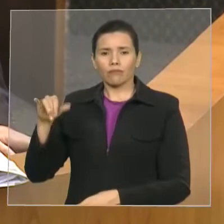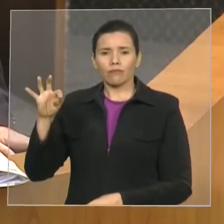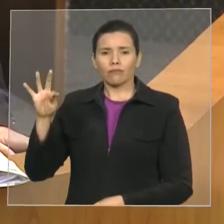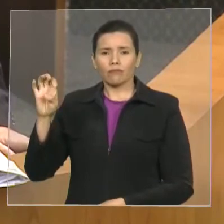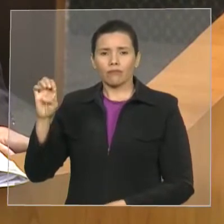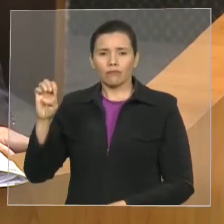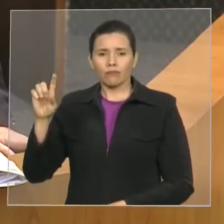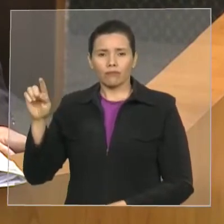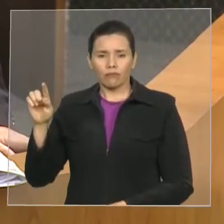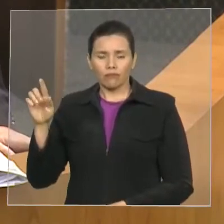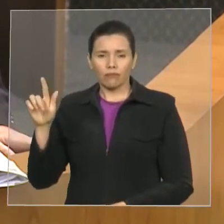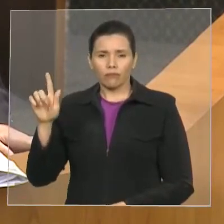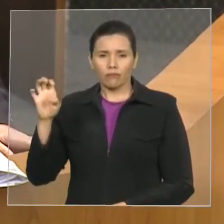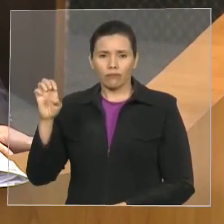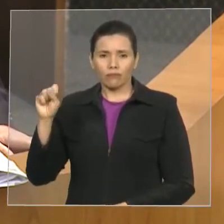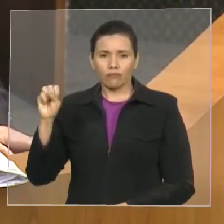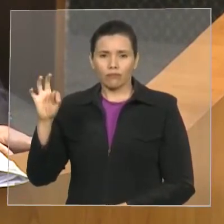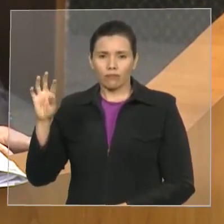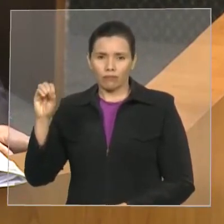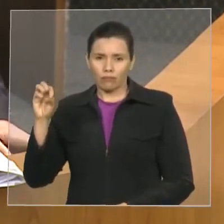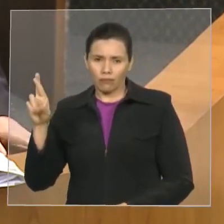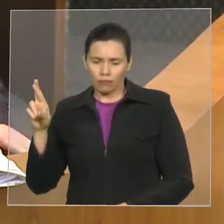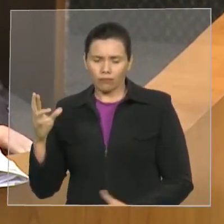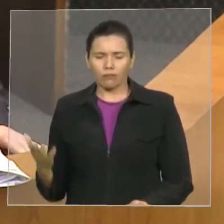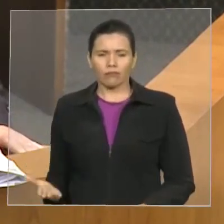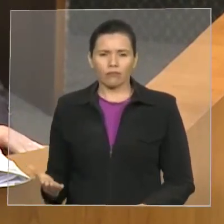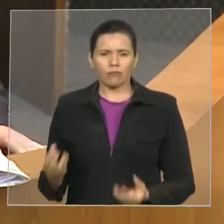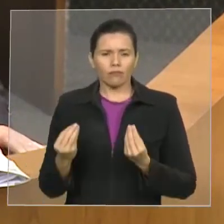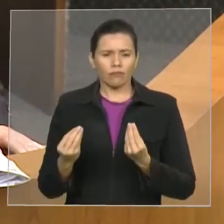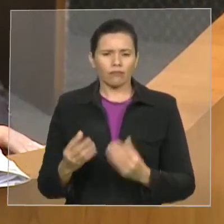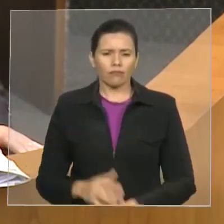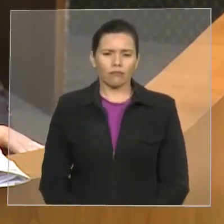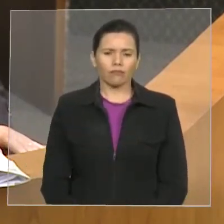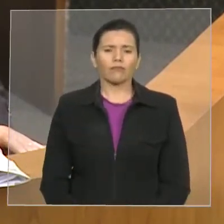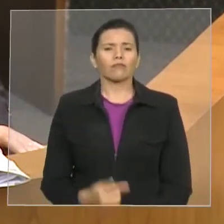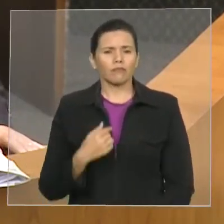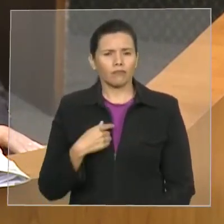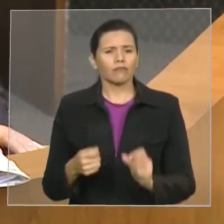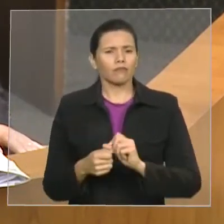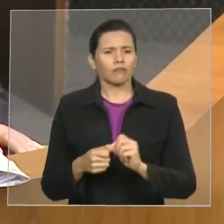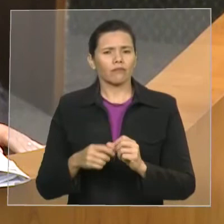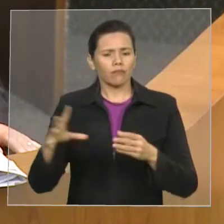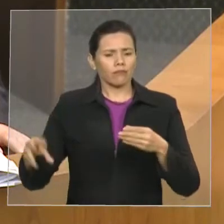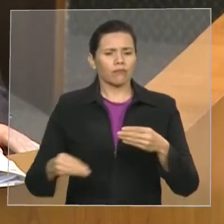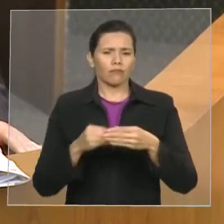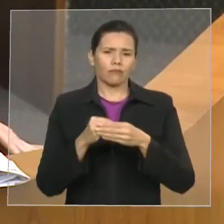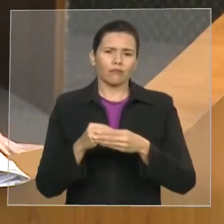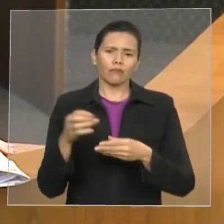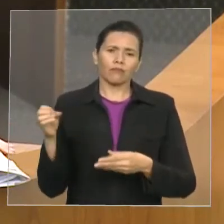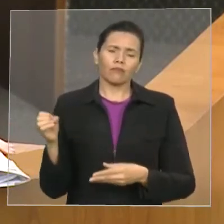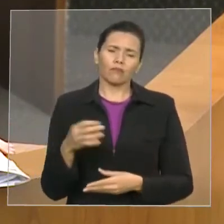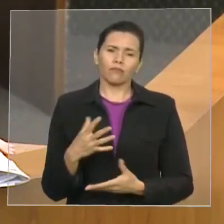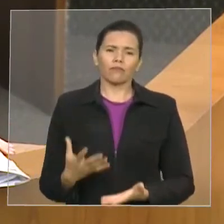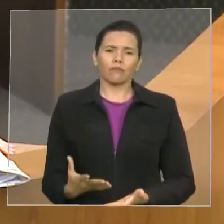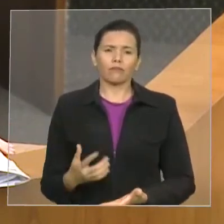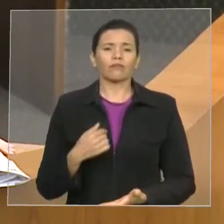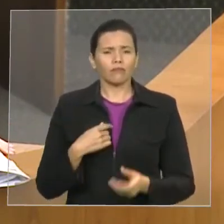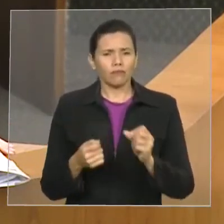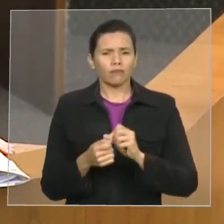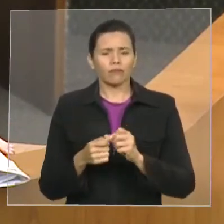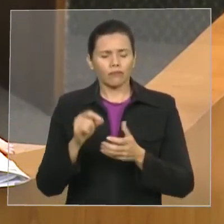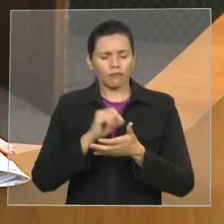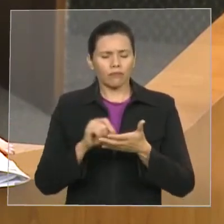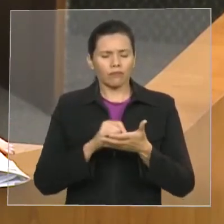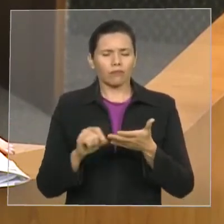Maranhão corrija mais esse absurdo do governador Flávio Dino. Nós não podemos, mais uma vez, ver